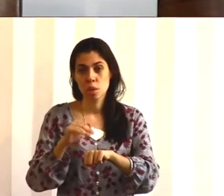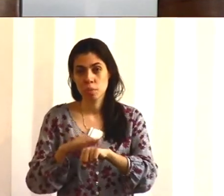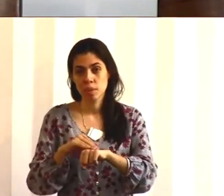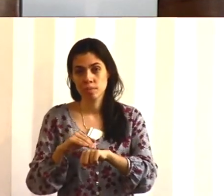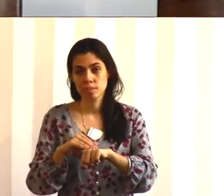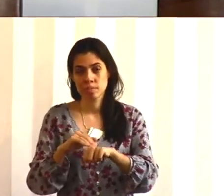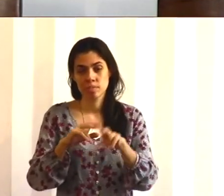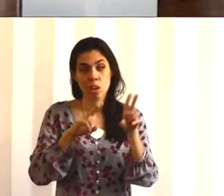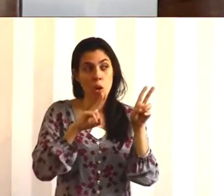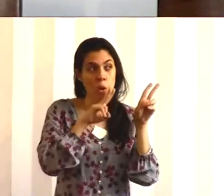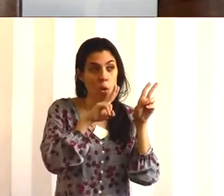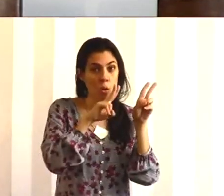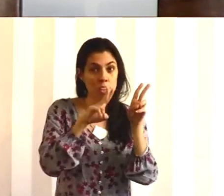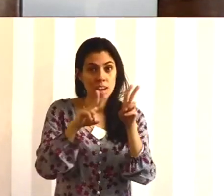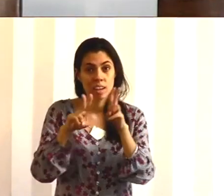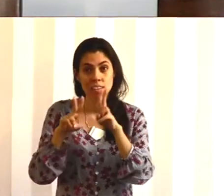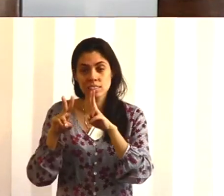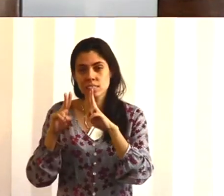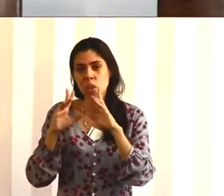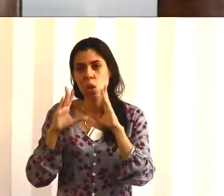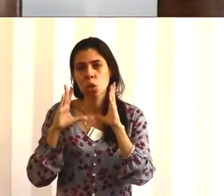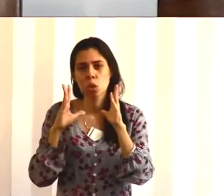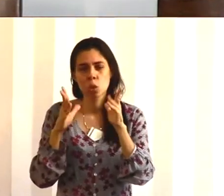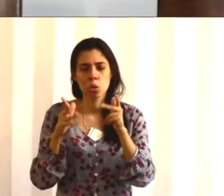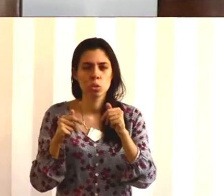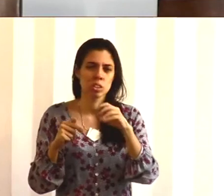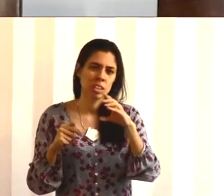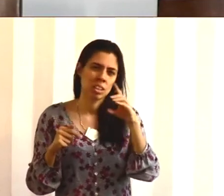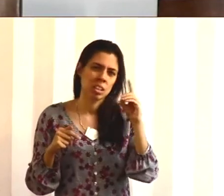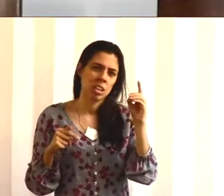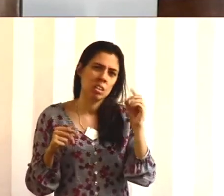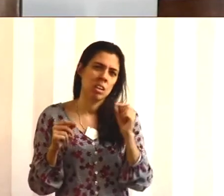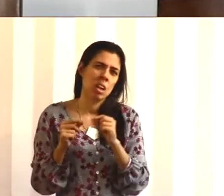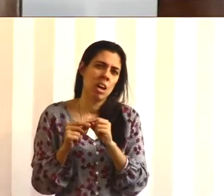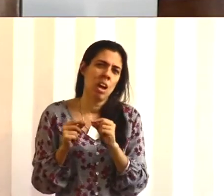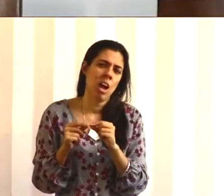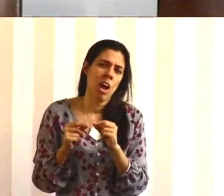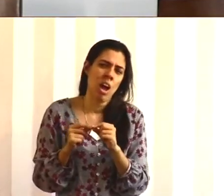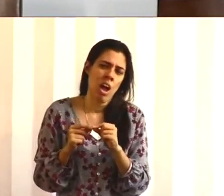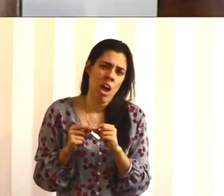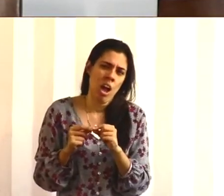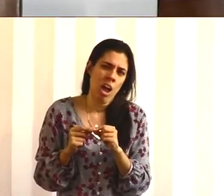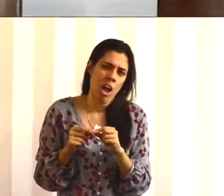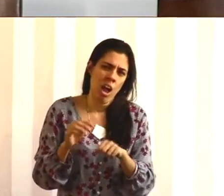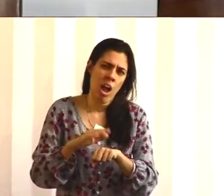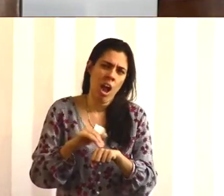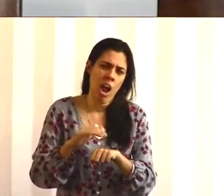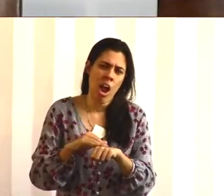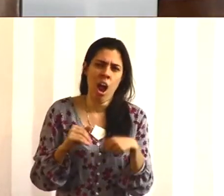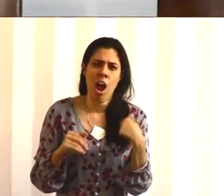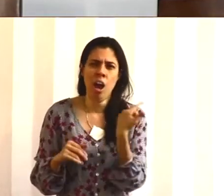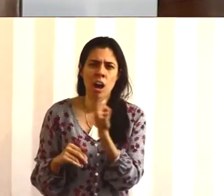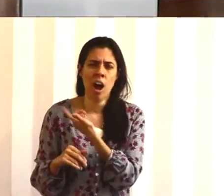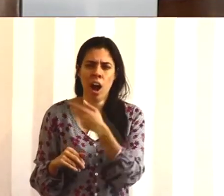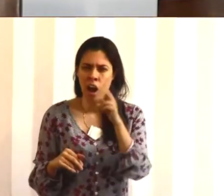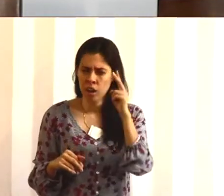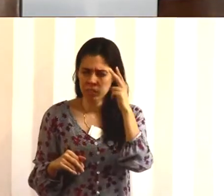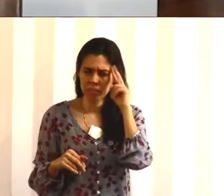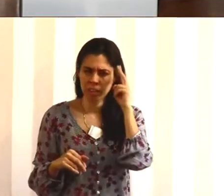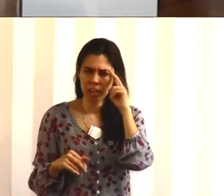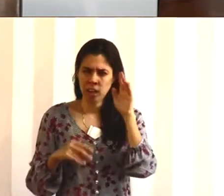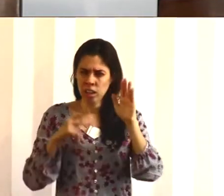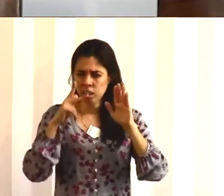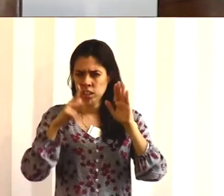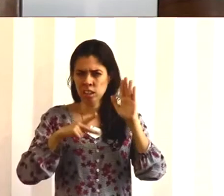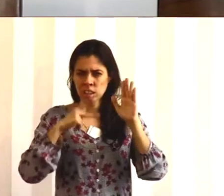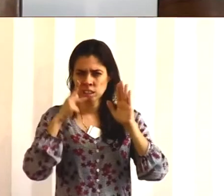contemplar as obras que Ele faz, Ele nos convida a lembrar das suas promessas, Ele convida os inimigos a